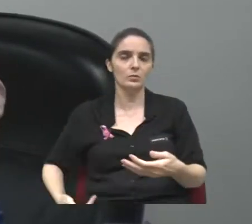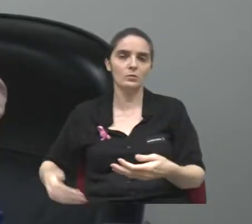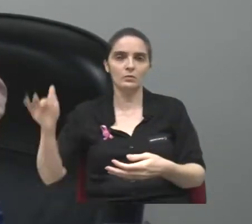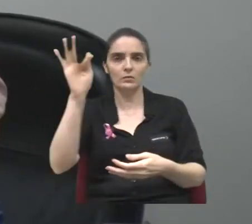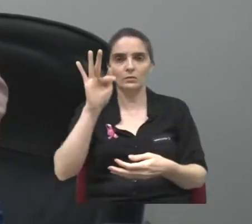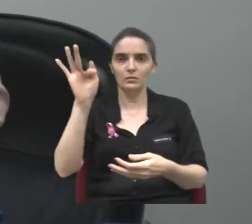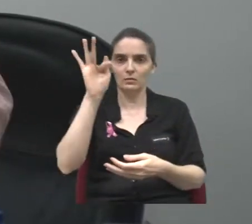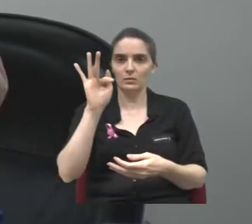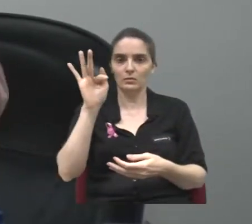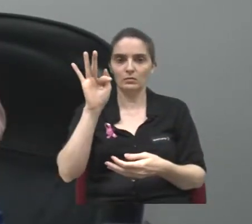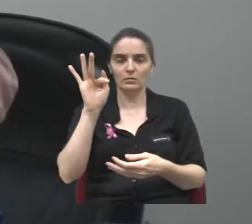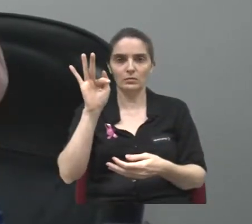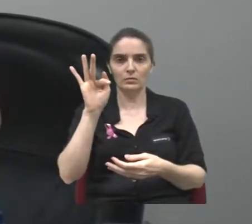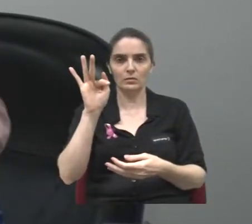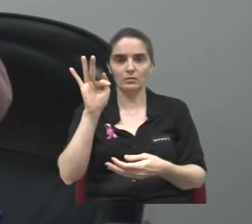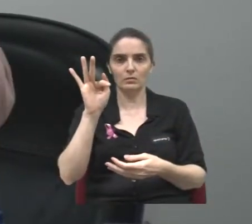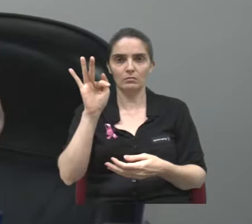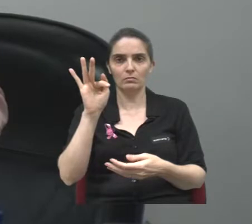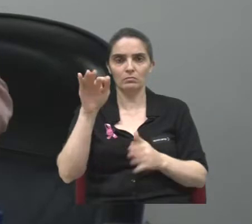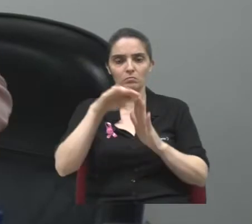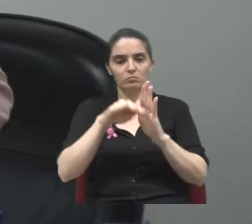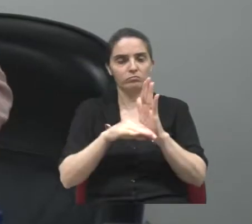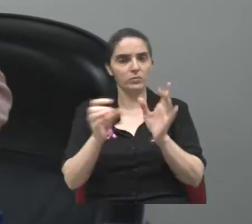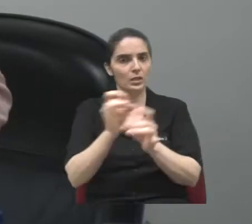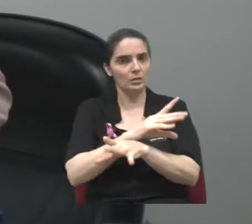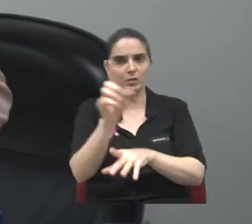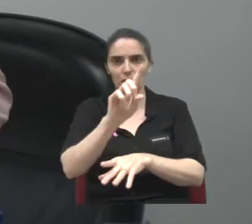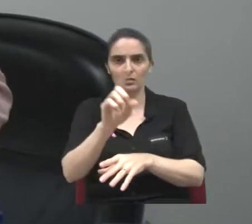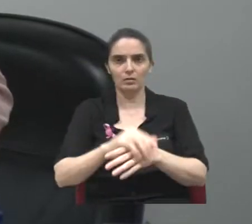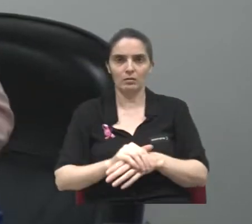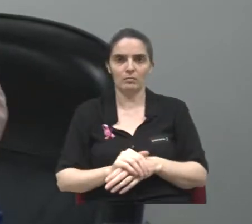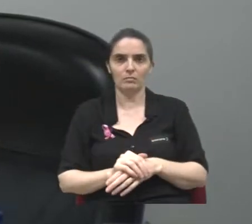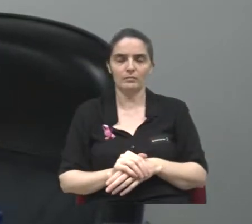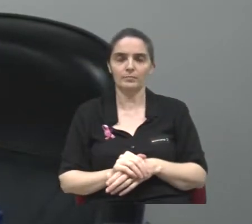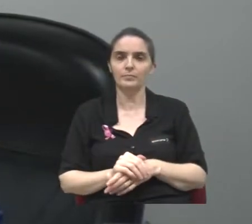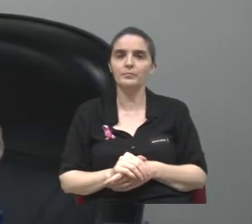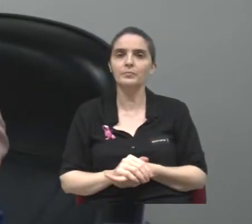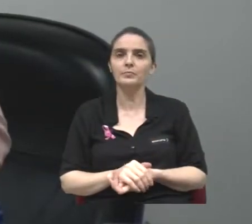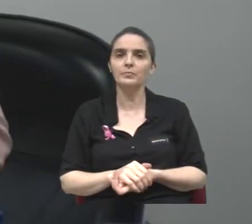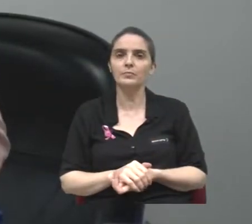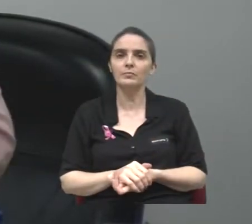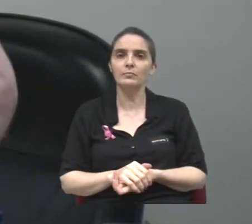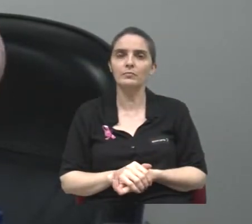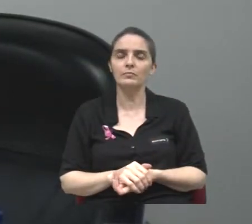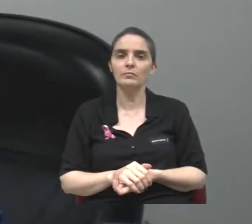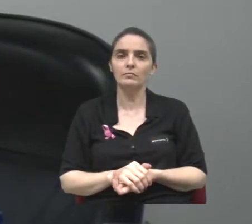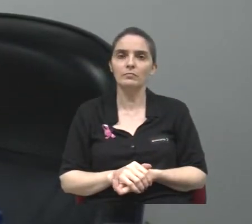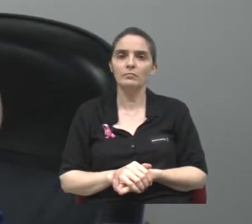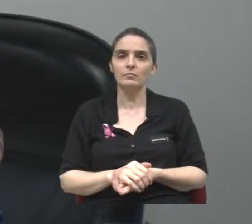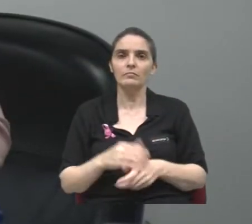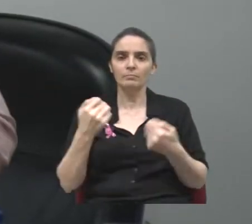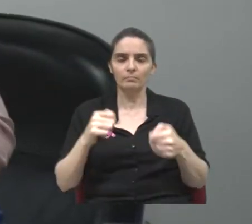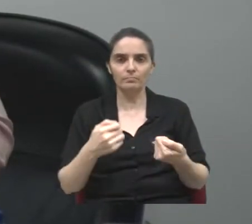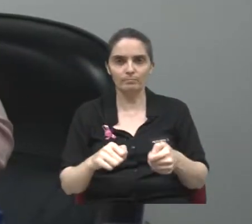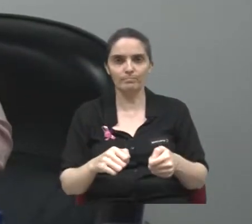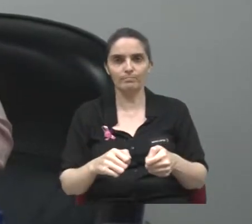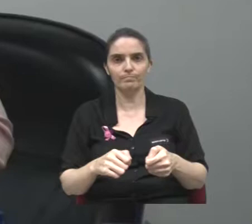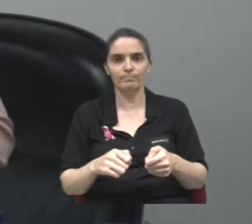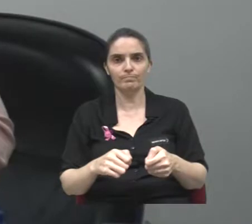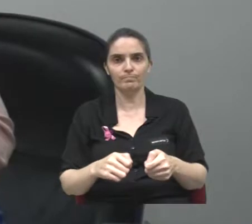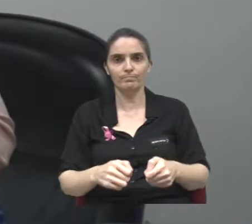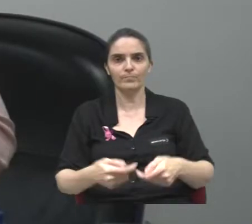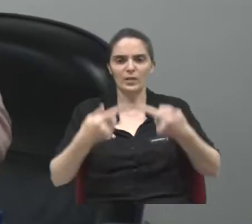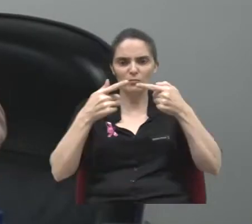isso. Ter um olhar mais humano para a população. Nós temos que criticar o que tem que ser